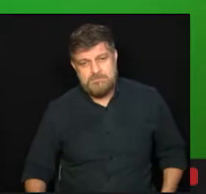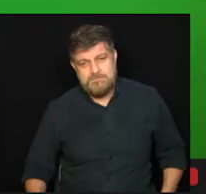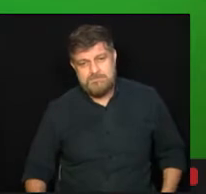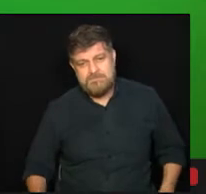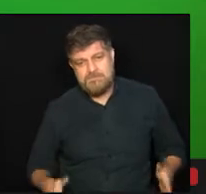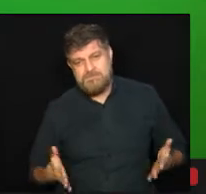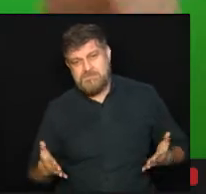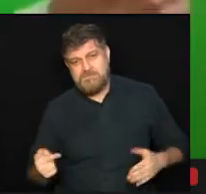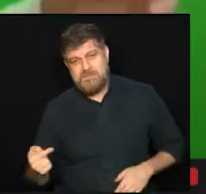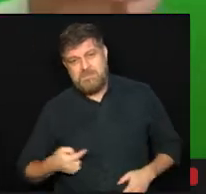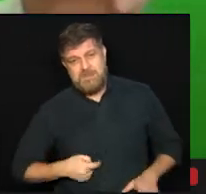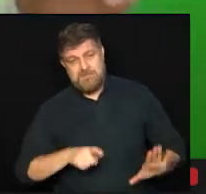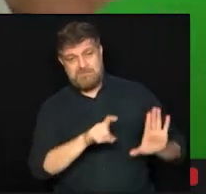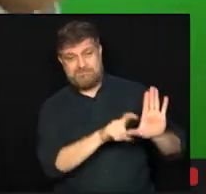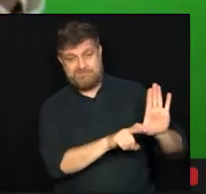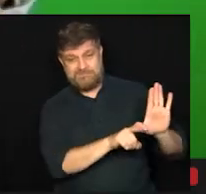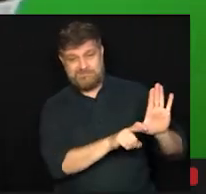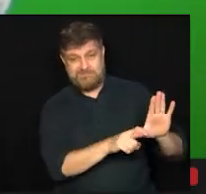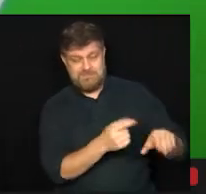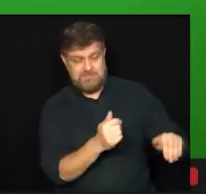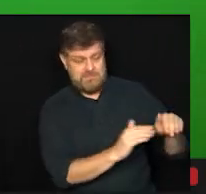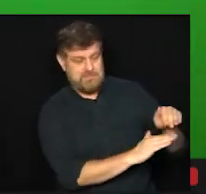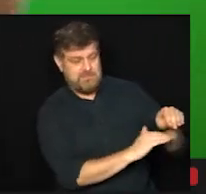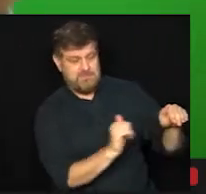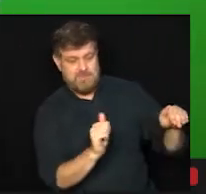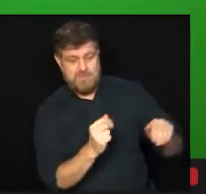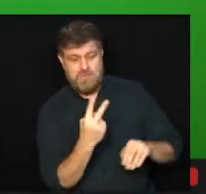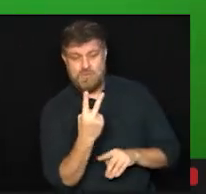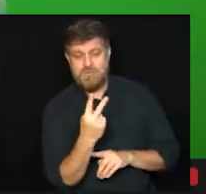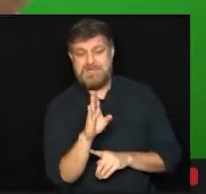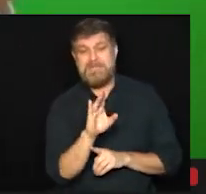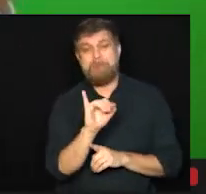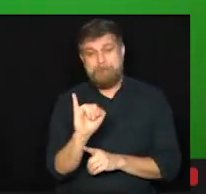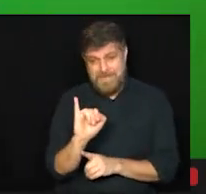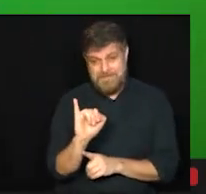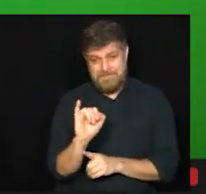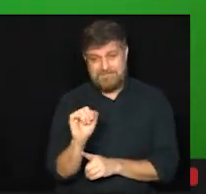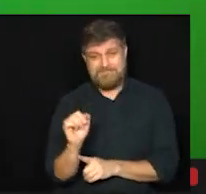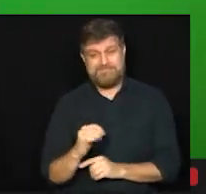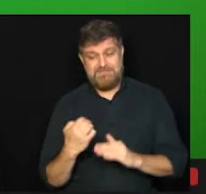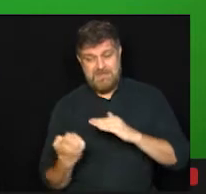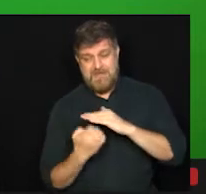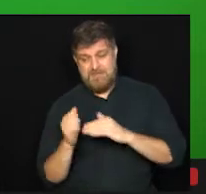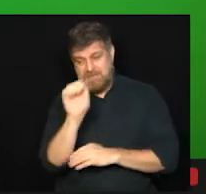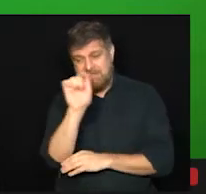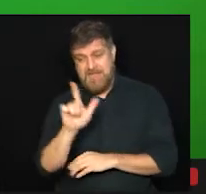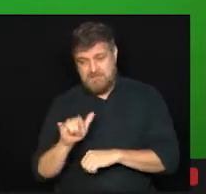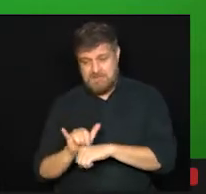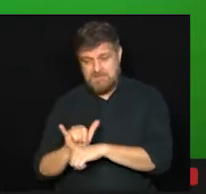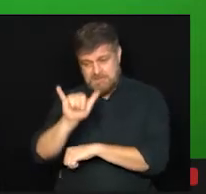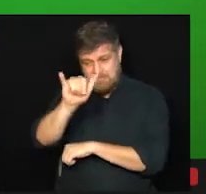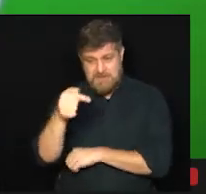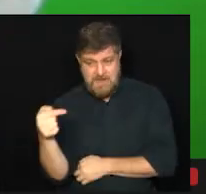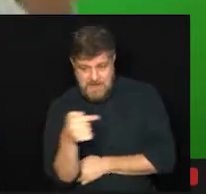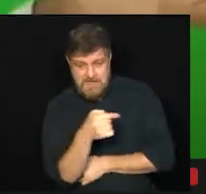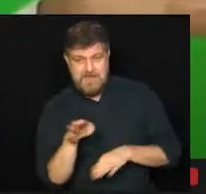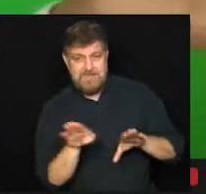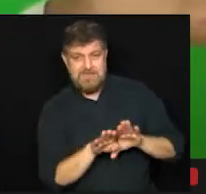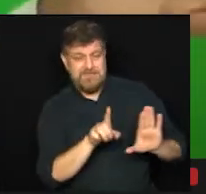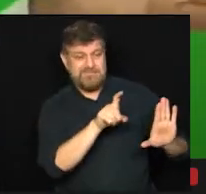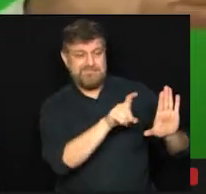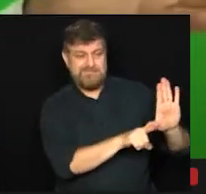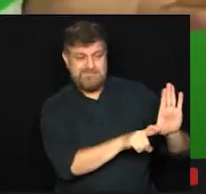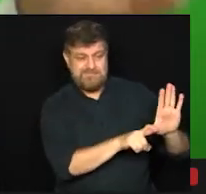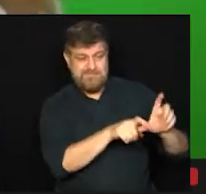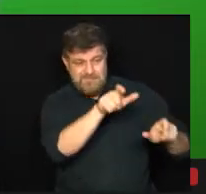se tem um empréstimo desse valor, é porque também, para eles, assim como o setor de hotelaria, depende de muita gente para